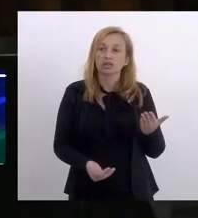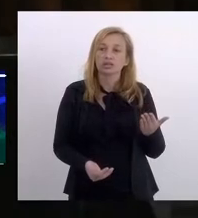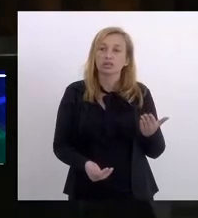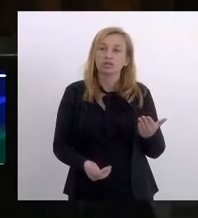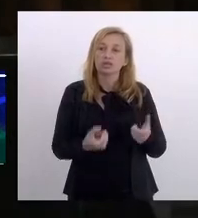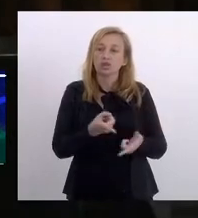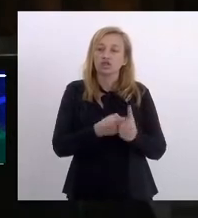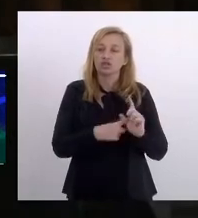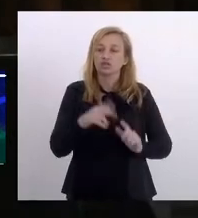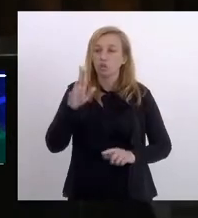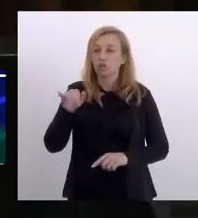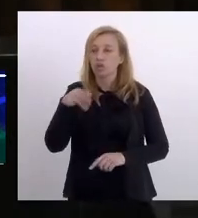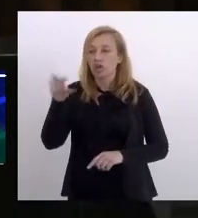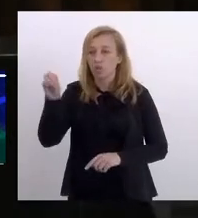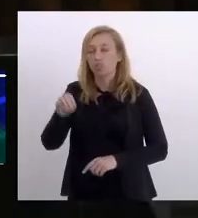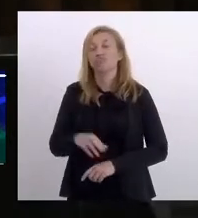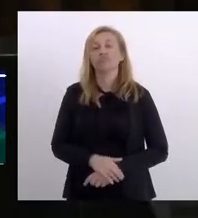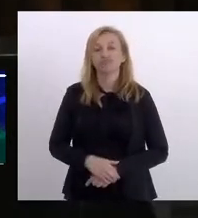dívida com a União.